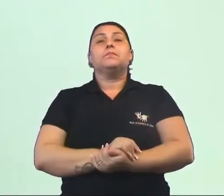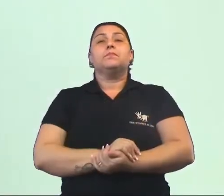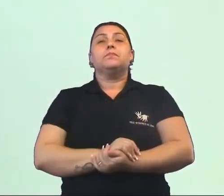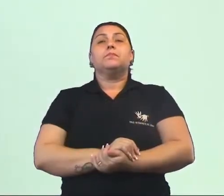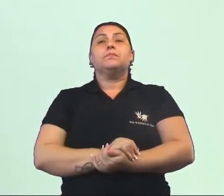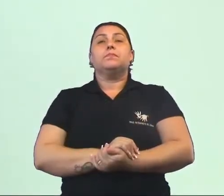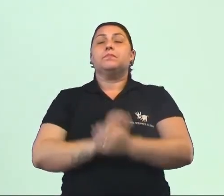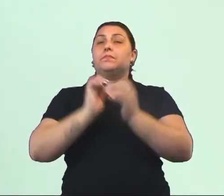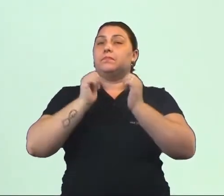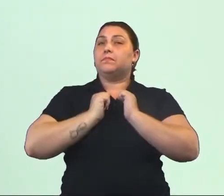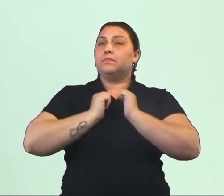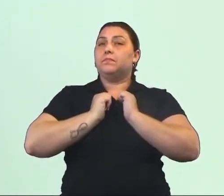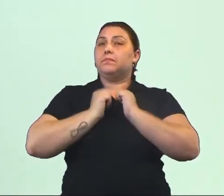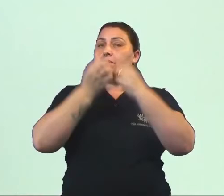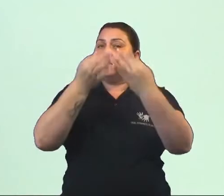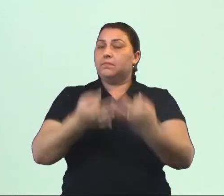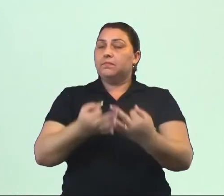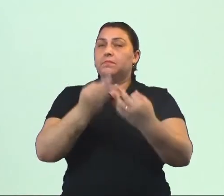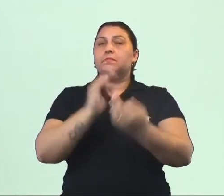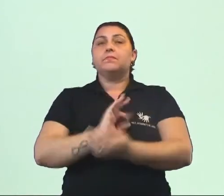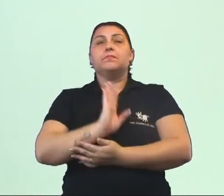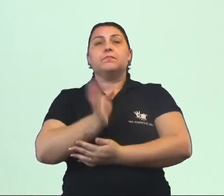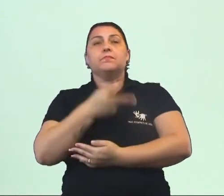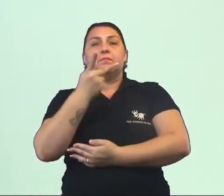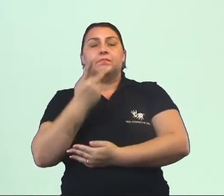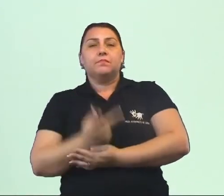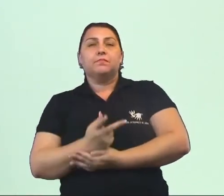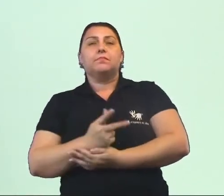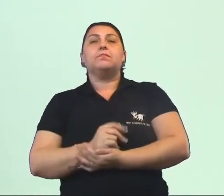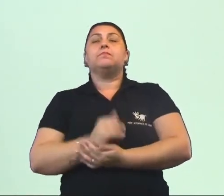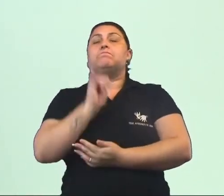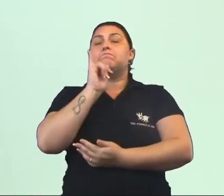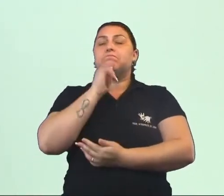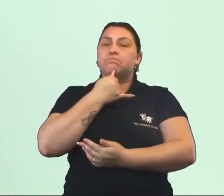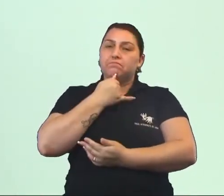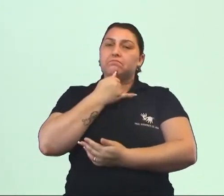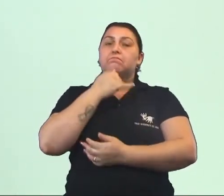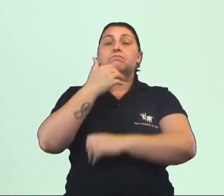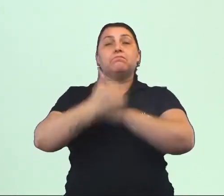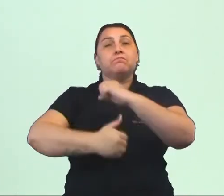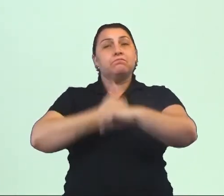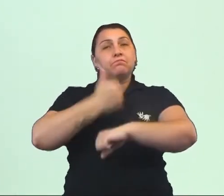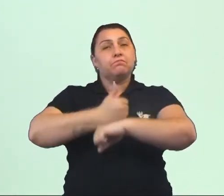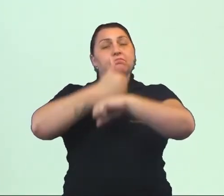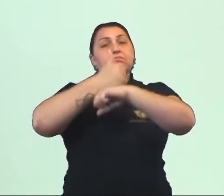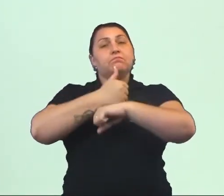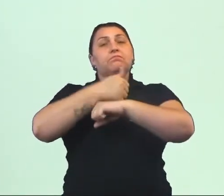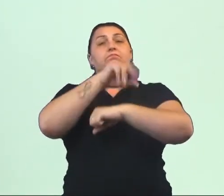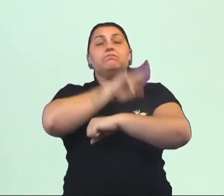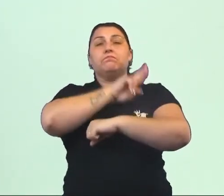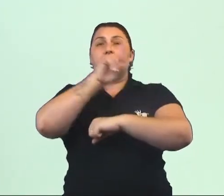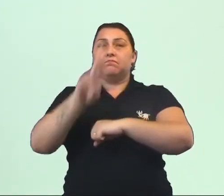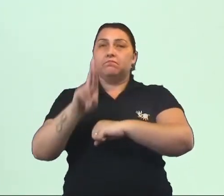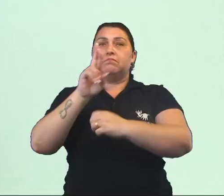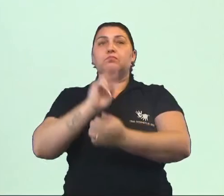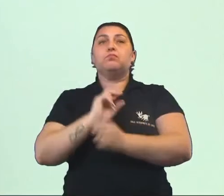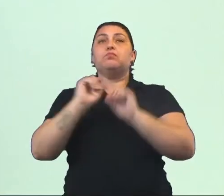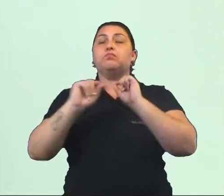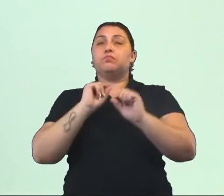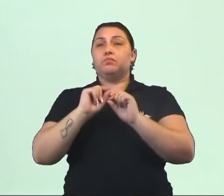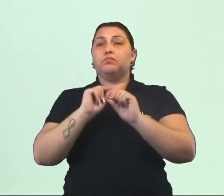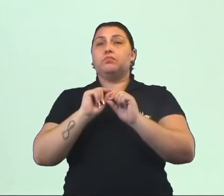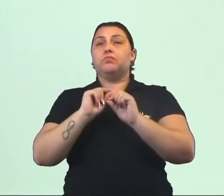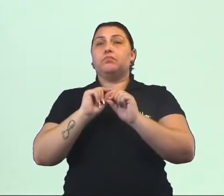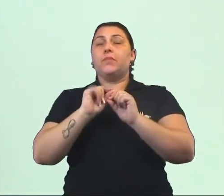marcante de comportamento, certo? Como já dissemos aqui. É muito triste quando líderes de determinadas religiões dão o quê?